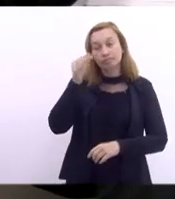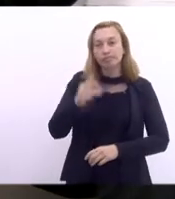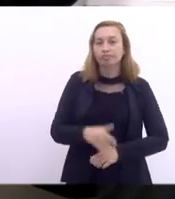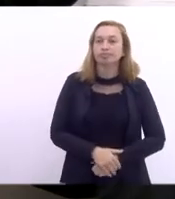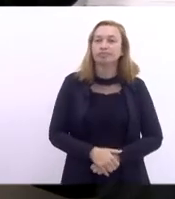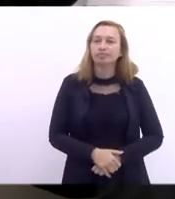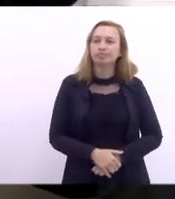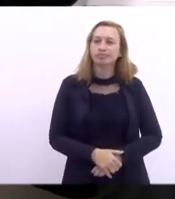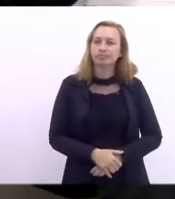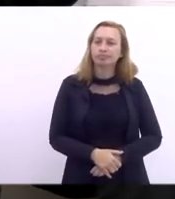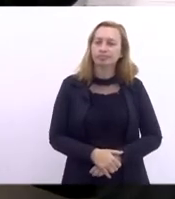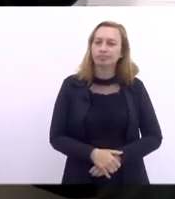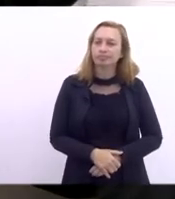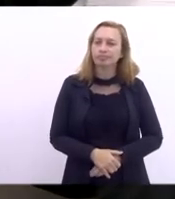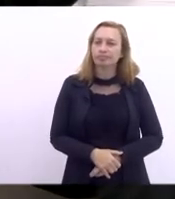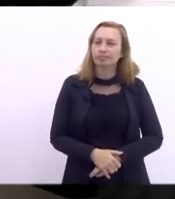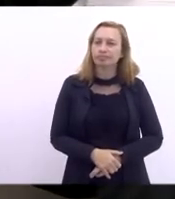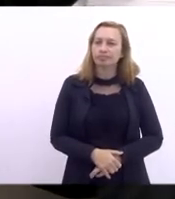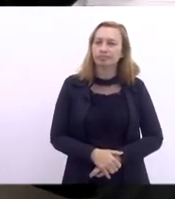é